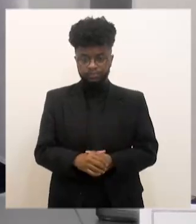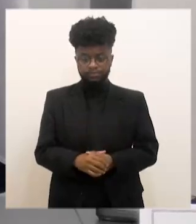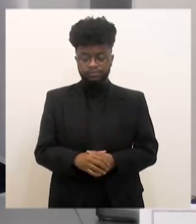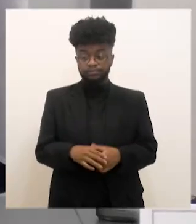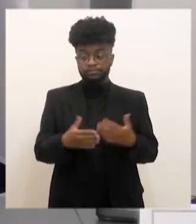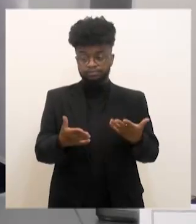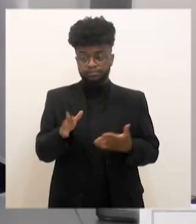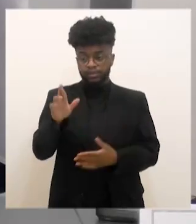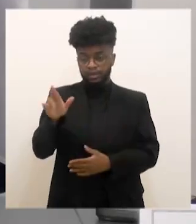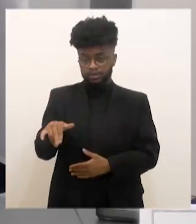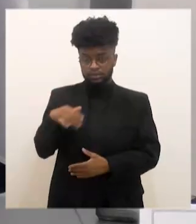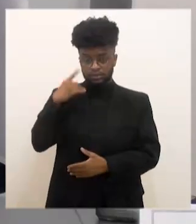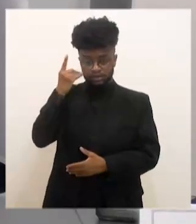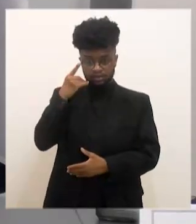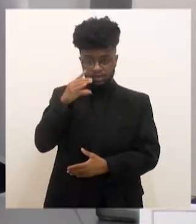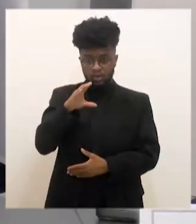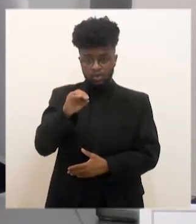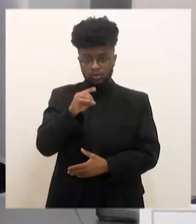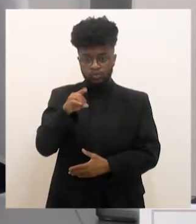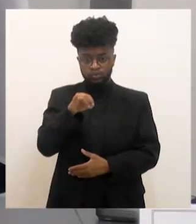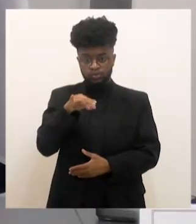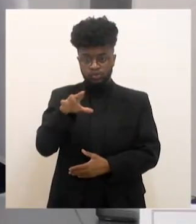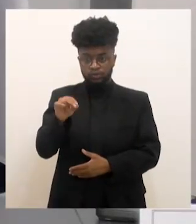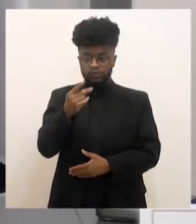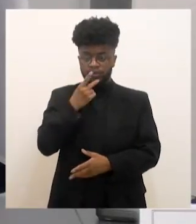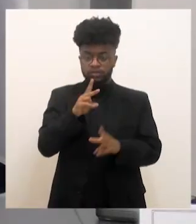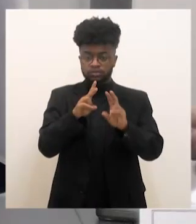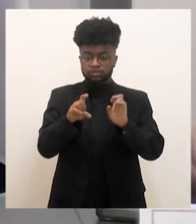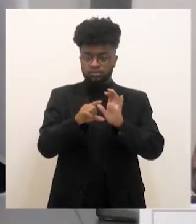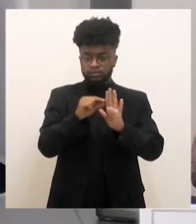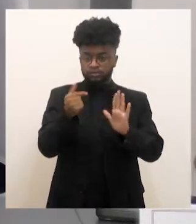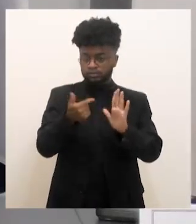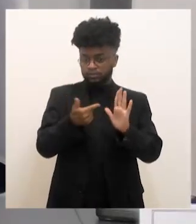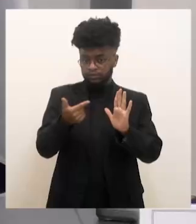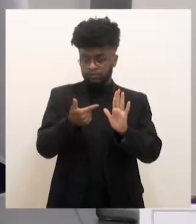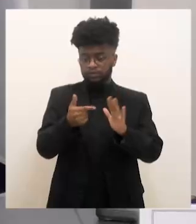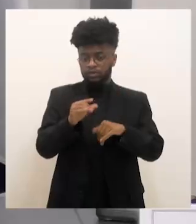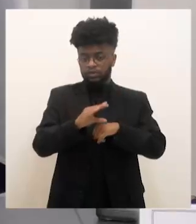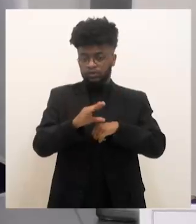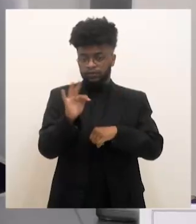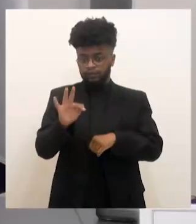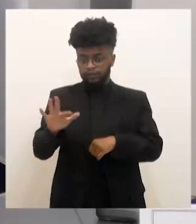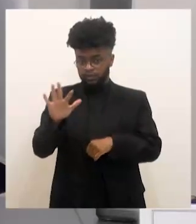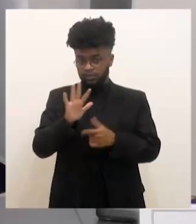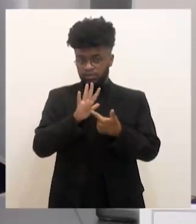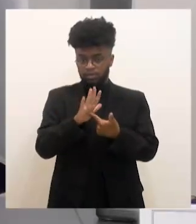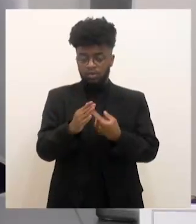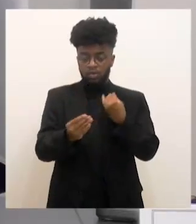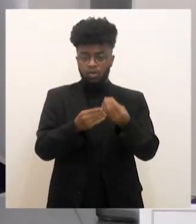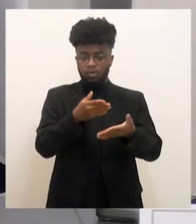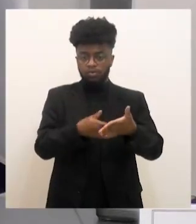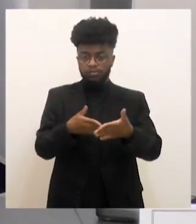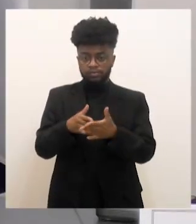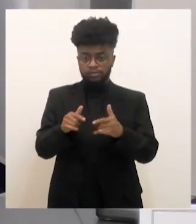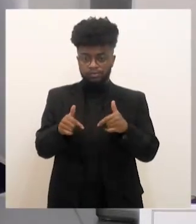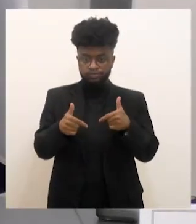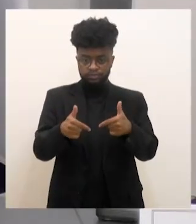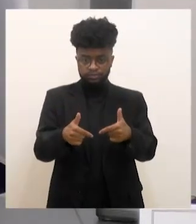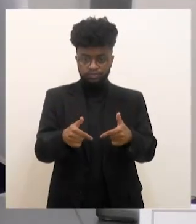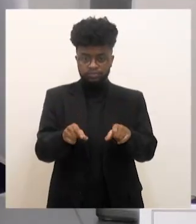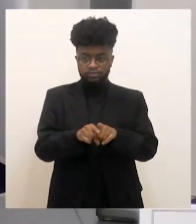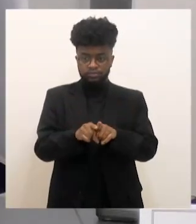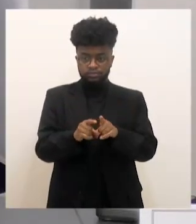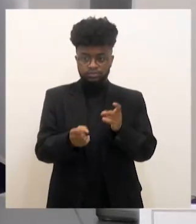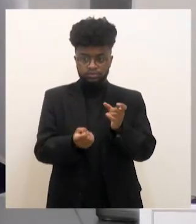o deputado Cozzolino quando faz menção ao artigo 22 da Constituição Federal, que estabelece os limites de atuação na União Federal na legislação da